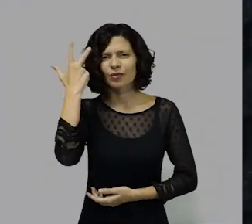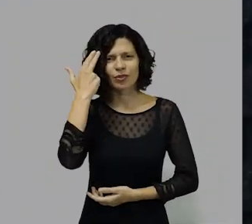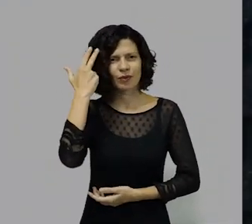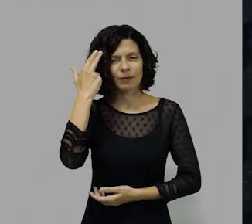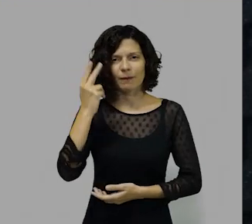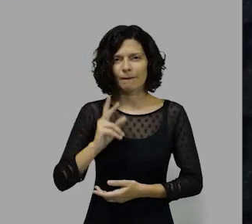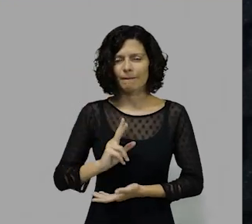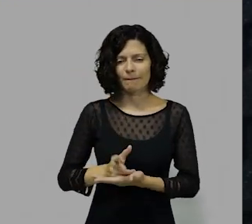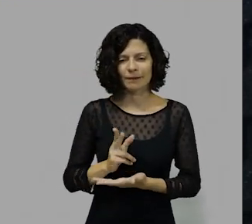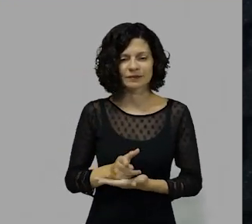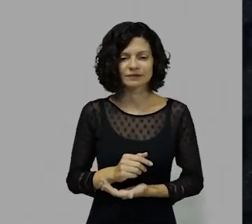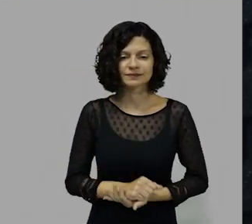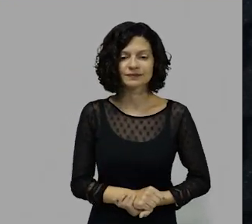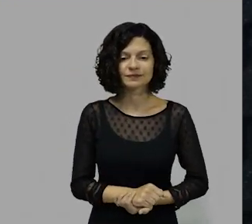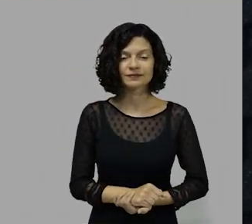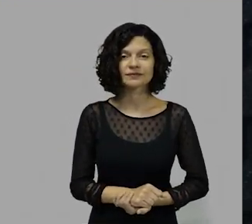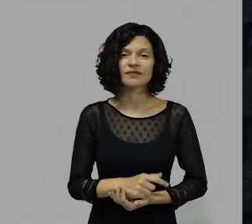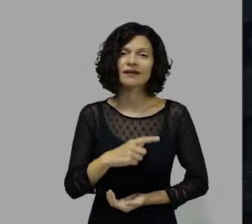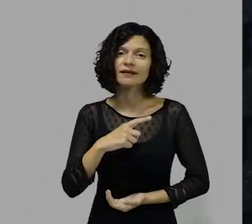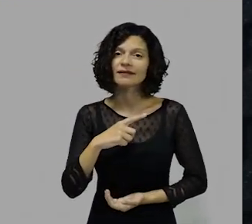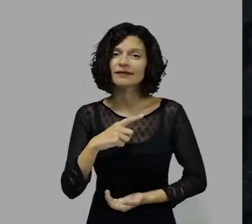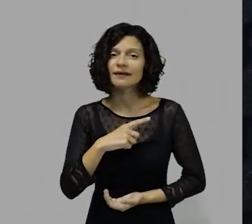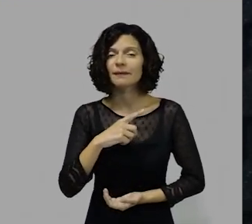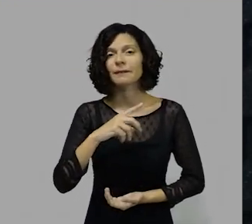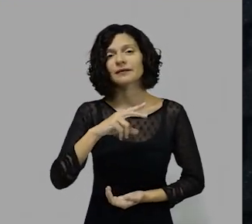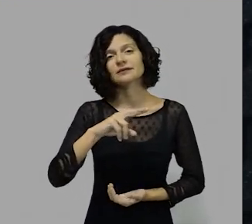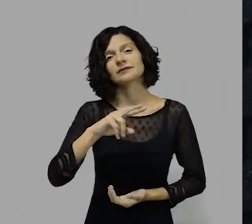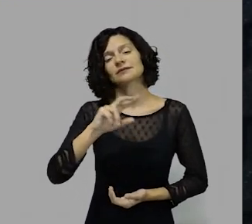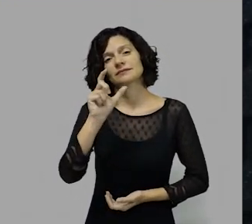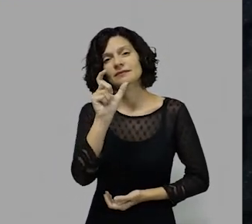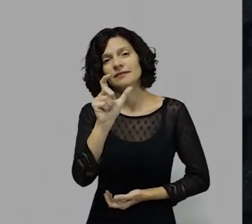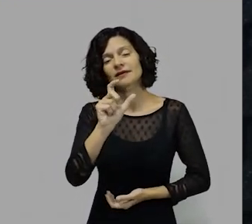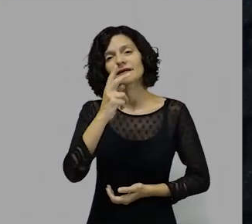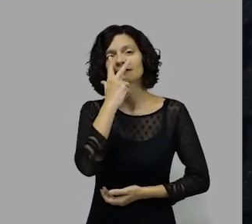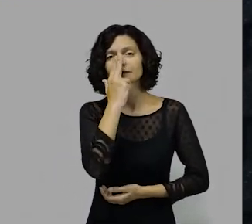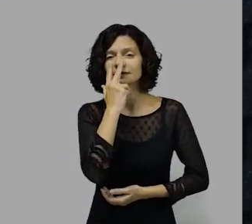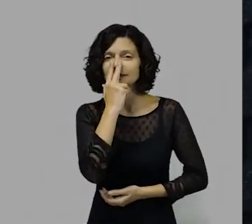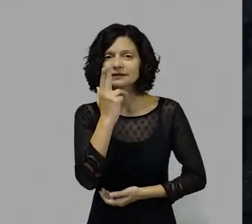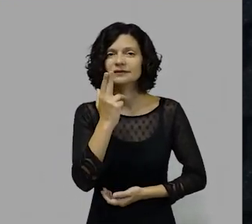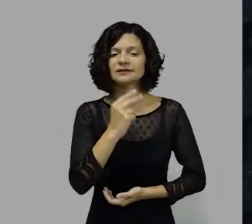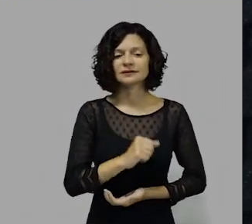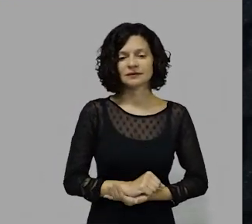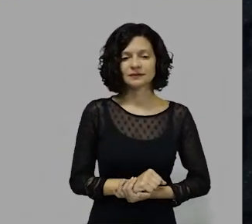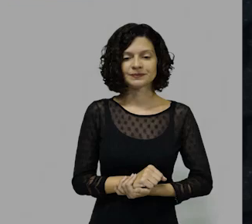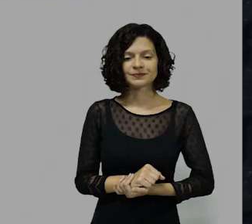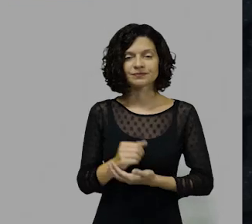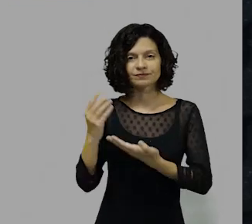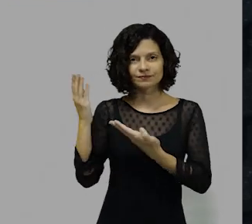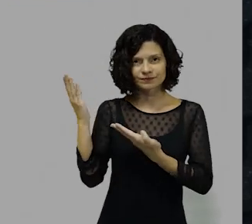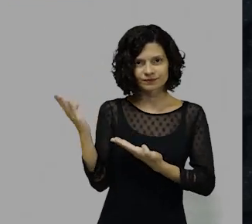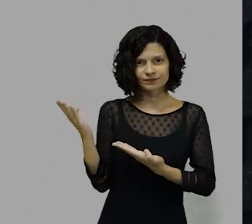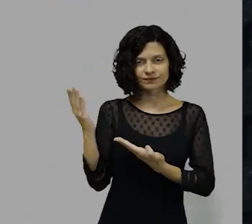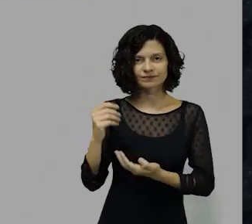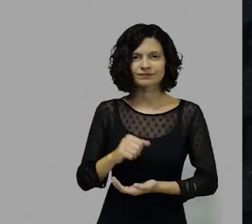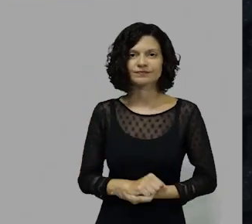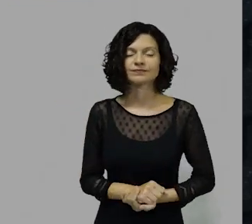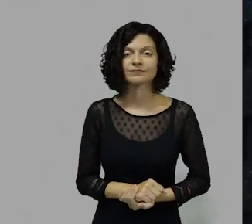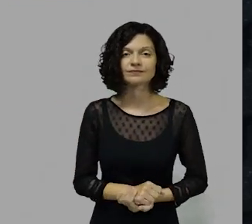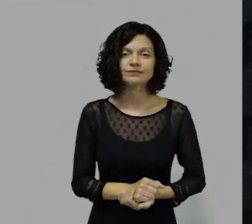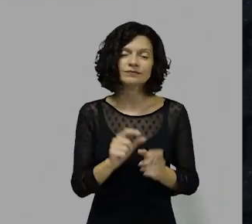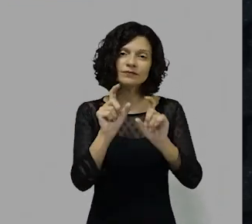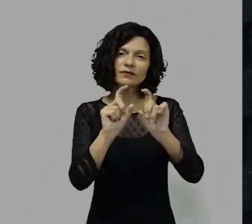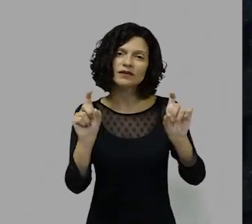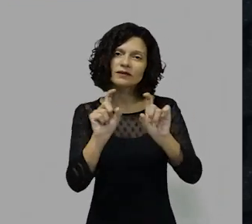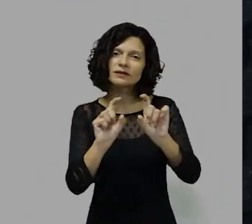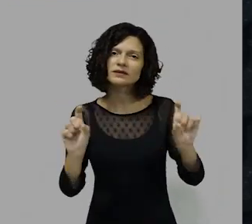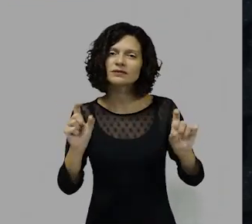tem os sinônimos. However, que significa contudo, instead of, ao invés de, tá? Então são expressões que